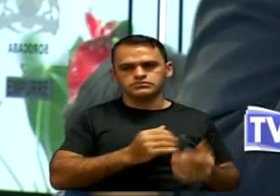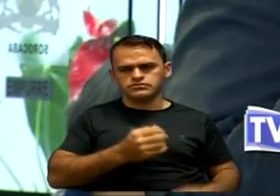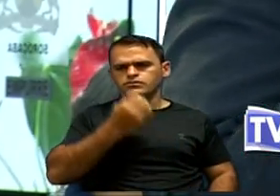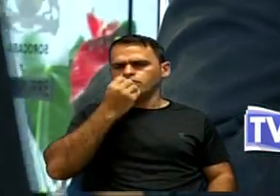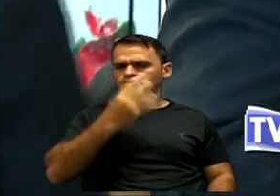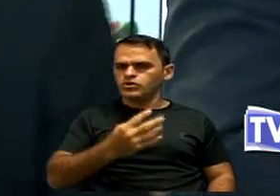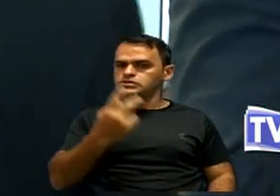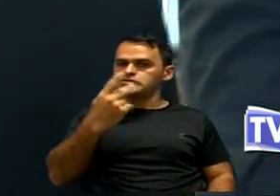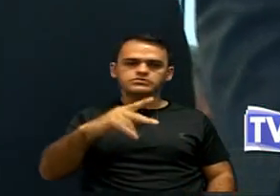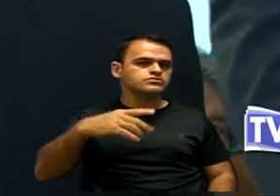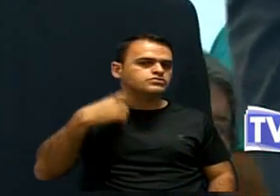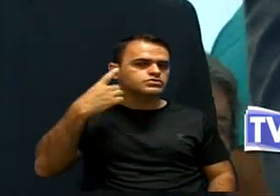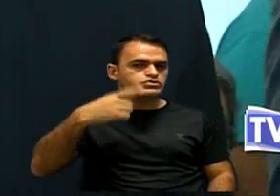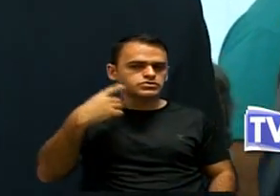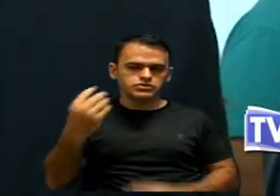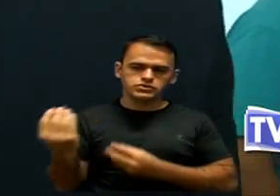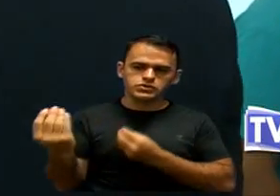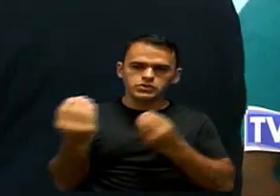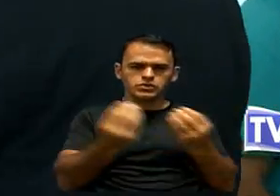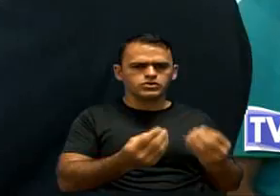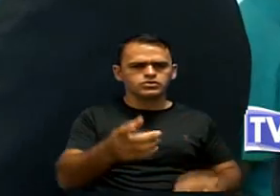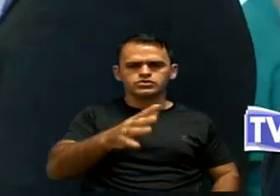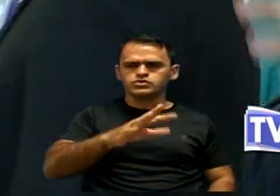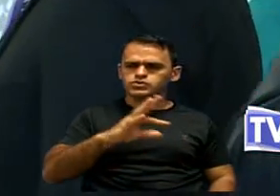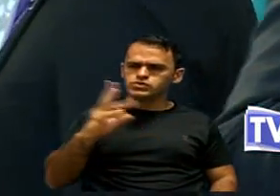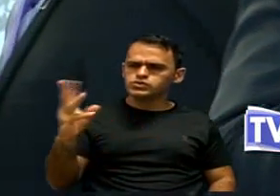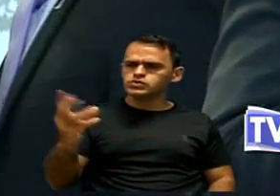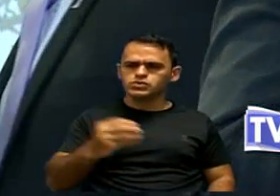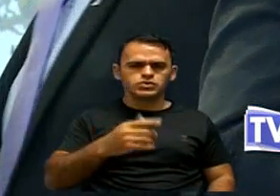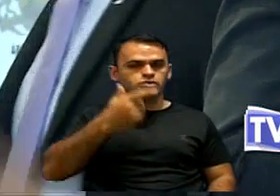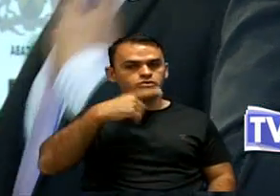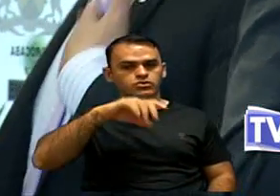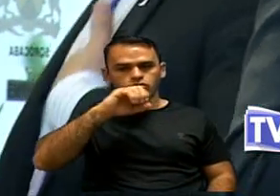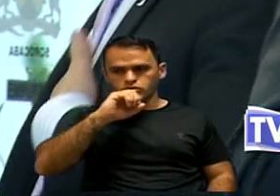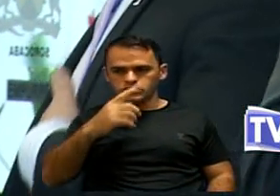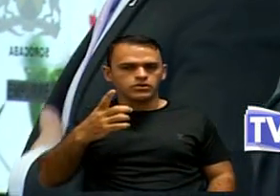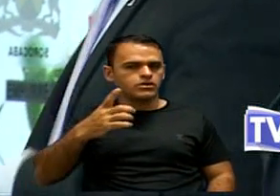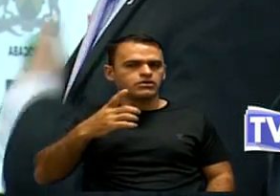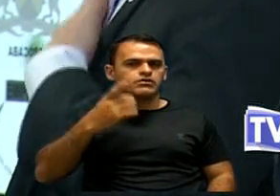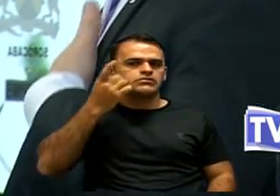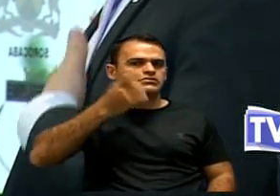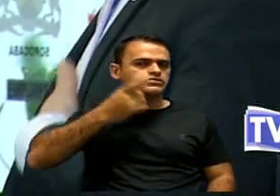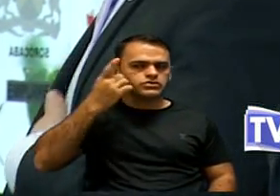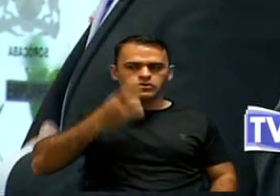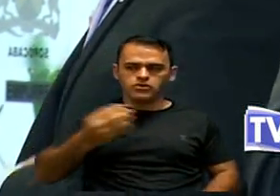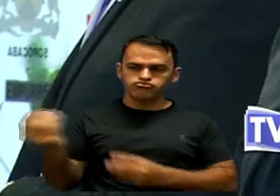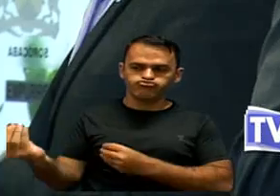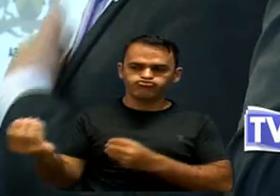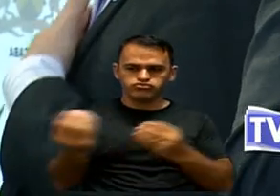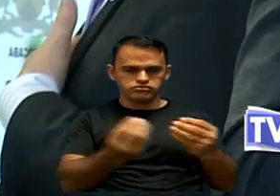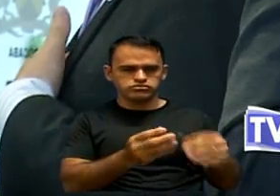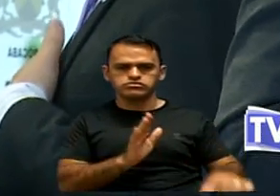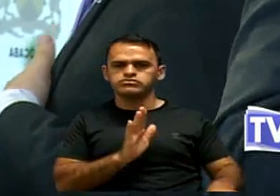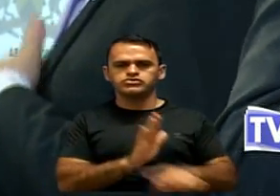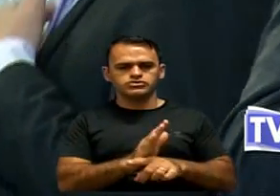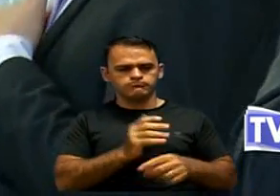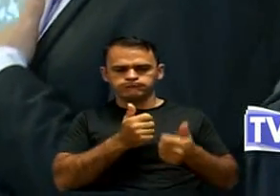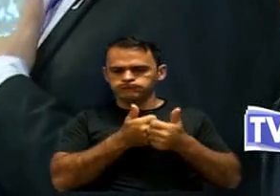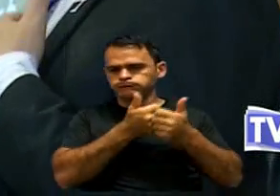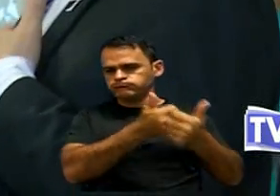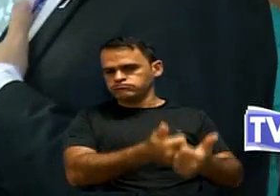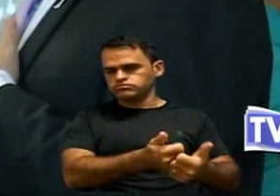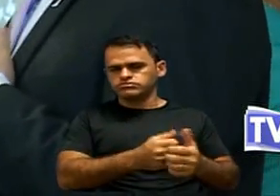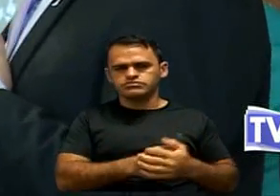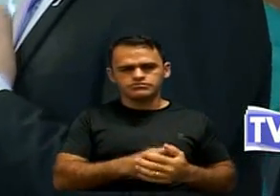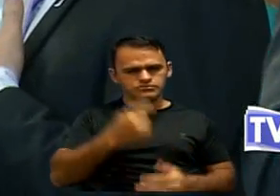à disposição, o nosso, do Nenê, todos nós, do Luiz Santos, está à disposição também, mas acompanhe mesmo. Eu passei por